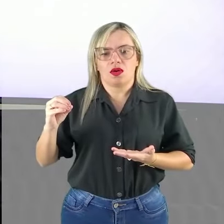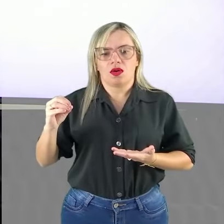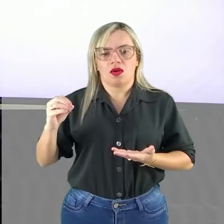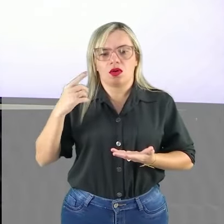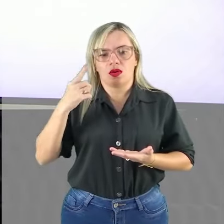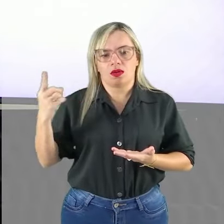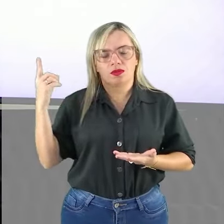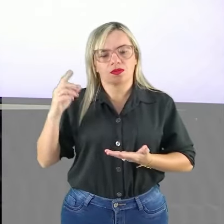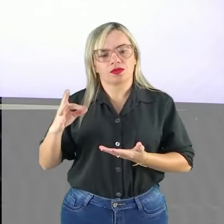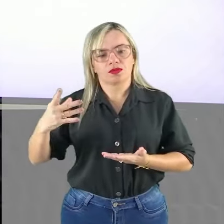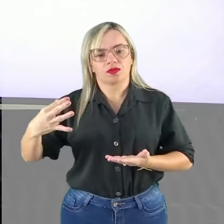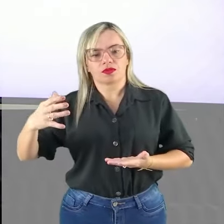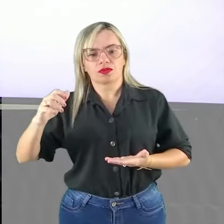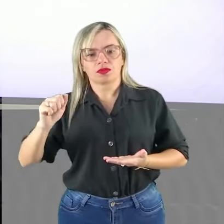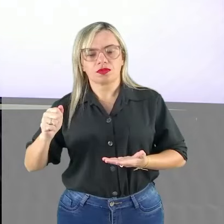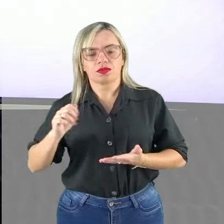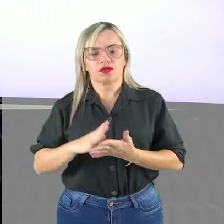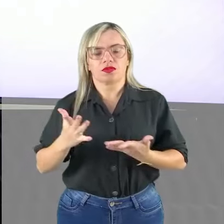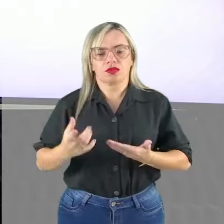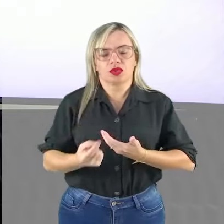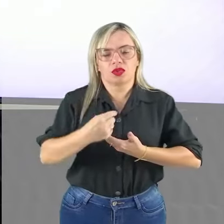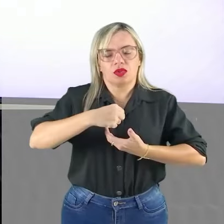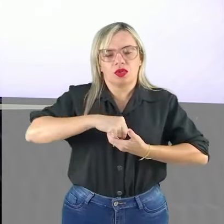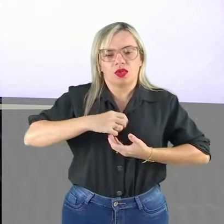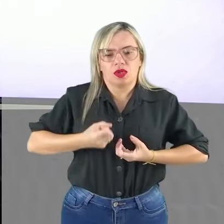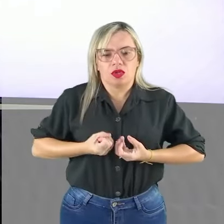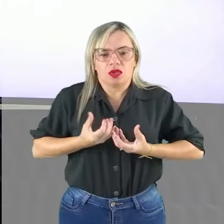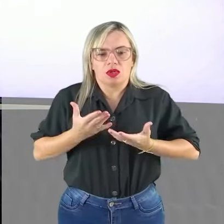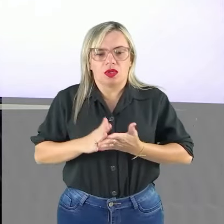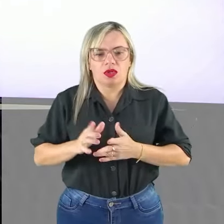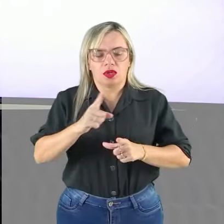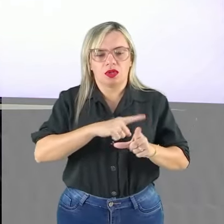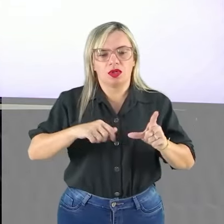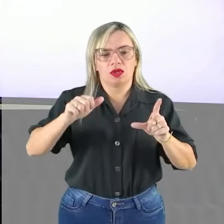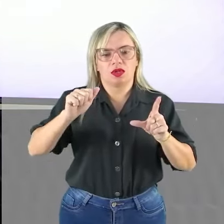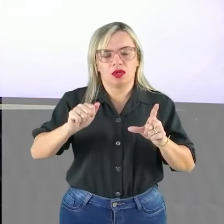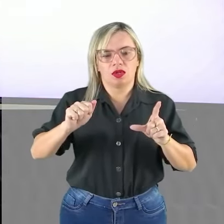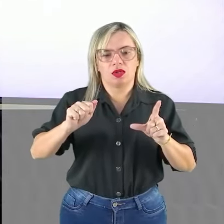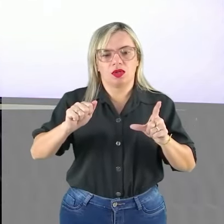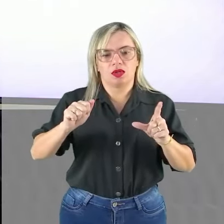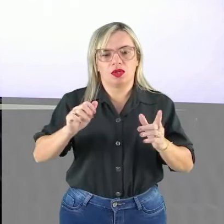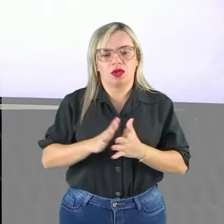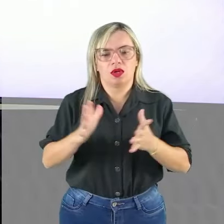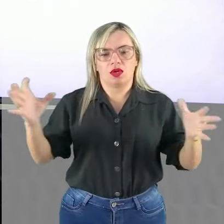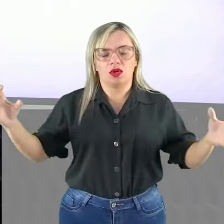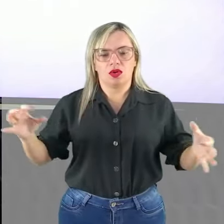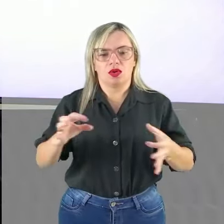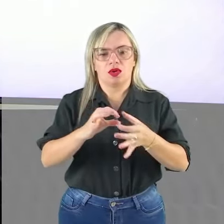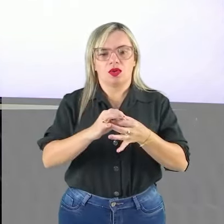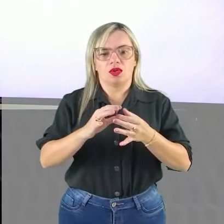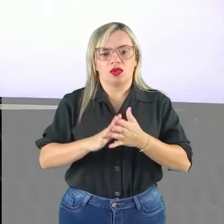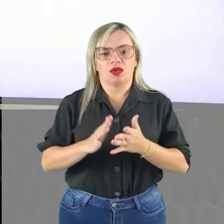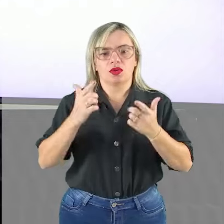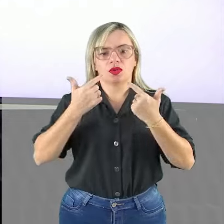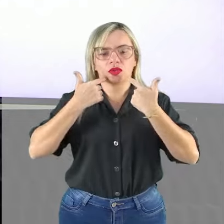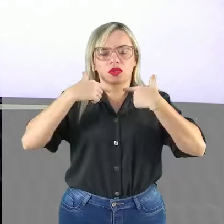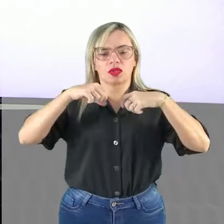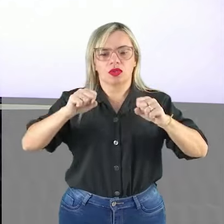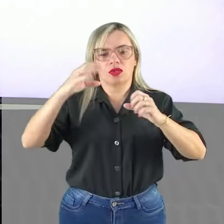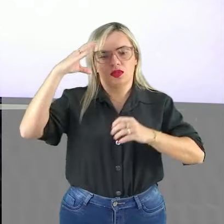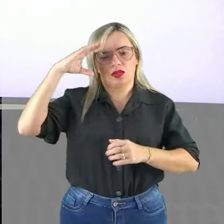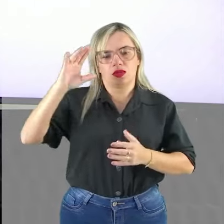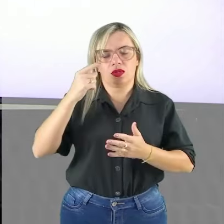convergência linguística cultural Aqui está a alternativa correta é letra a e vamos explicar o porque as outras estão erradas